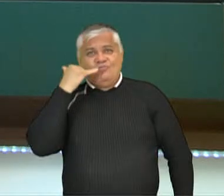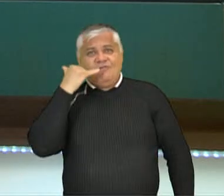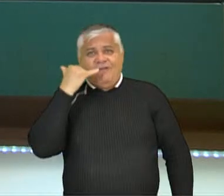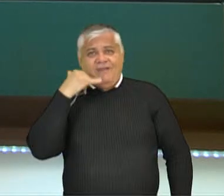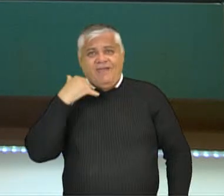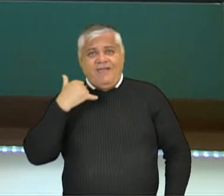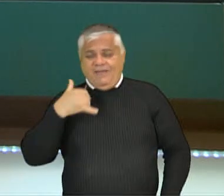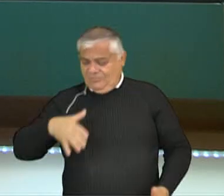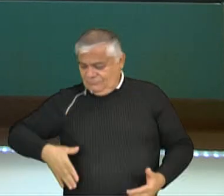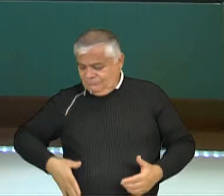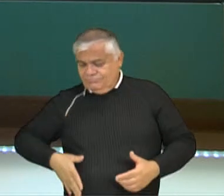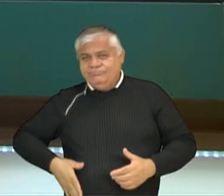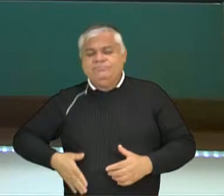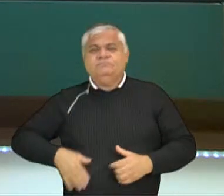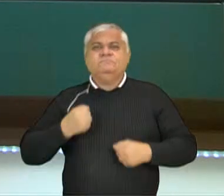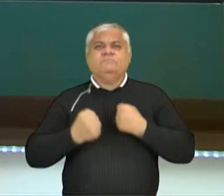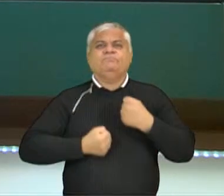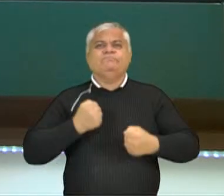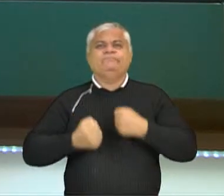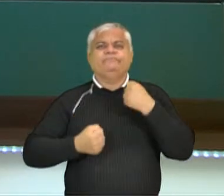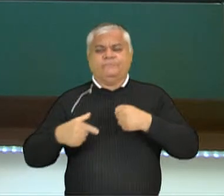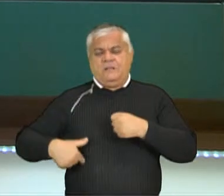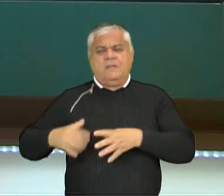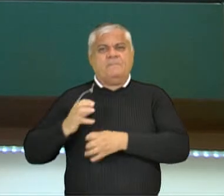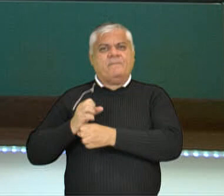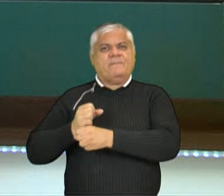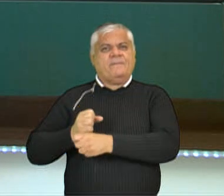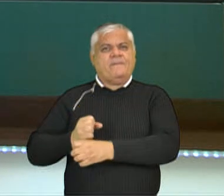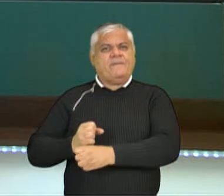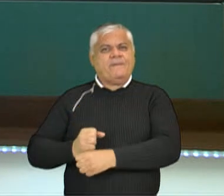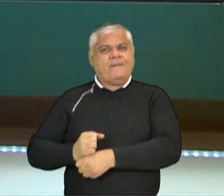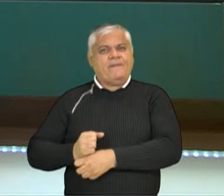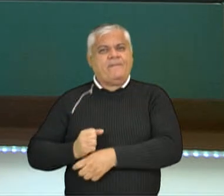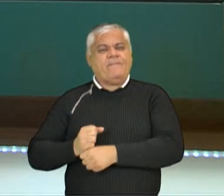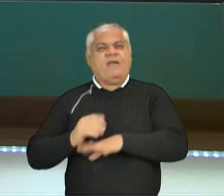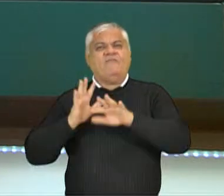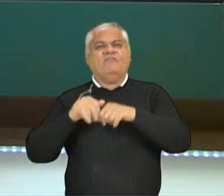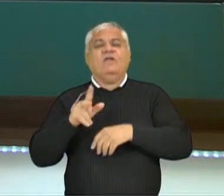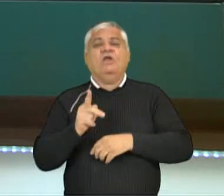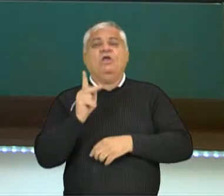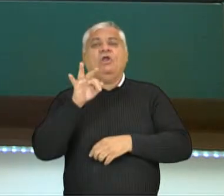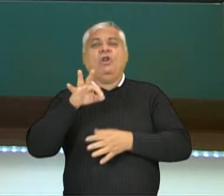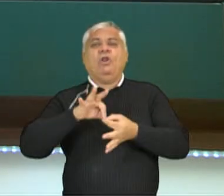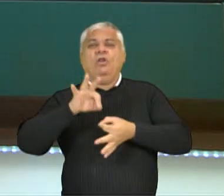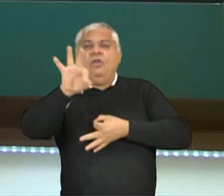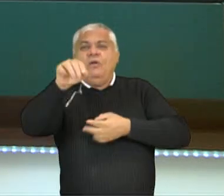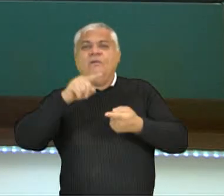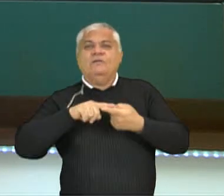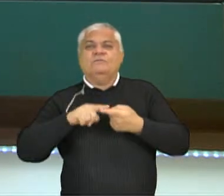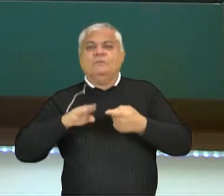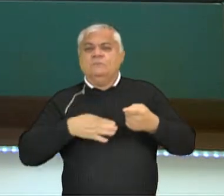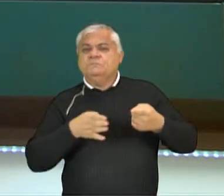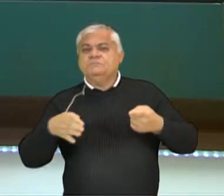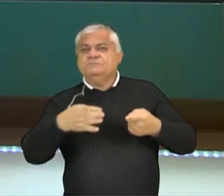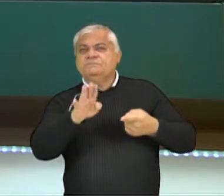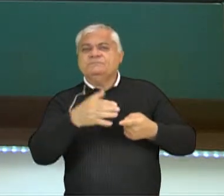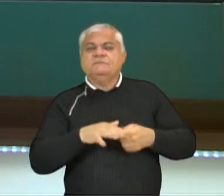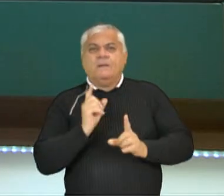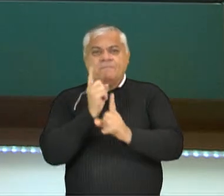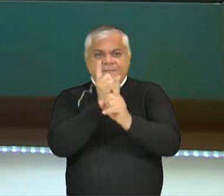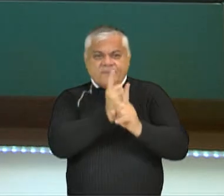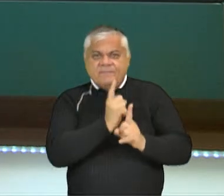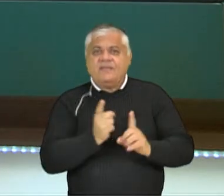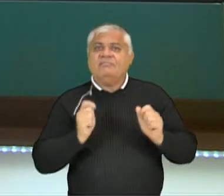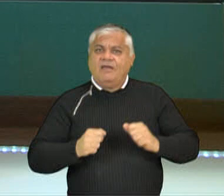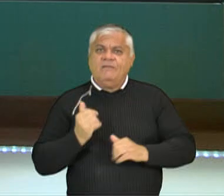pessoas correm com o celular, com o smartphone ali. Então ali ele já sai quantos quilômetros ele fez, qual foi o percurso. Então para vocês verem como